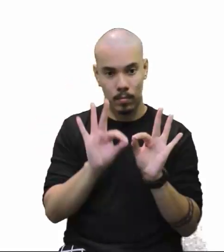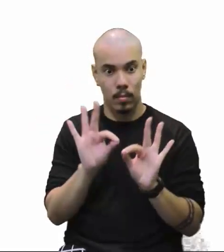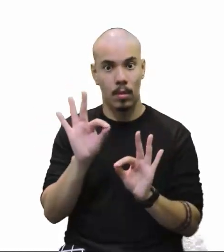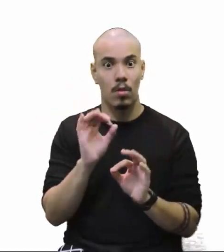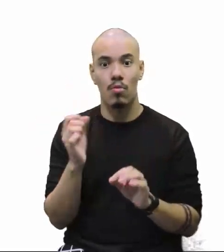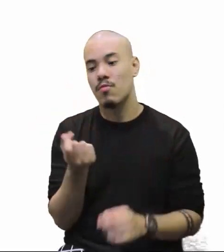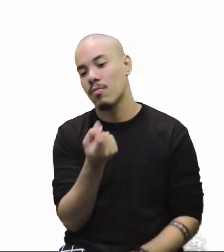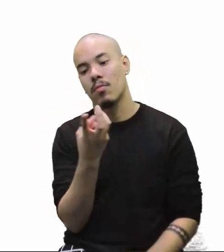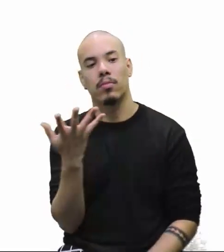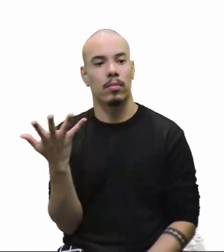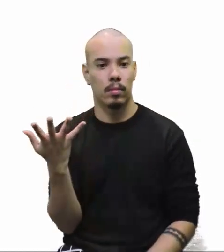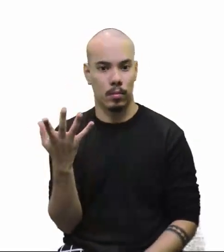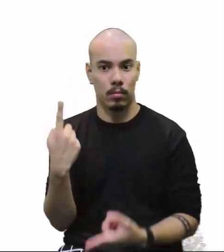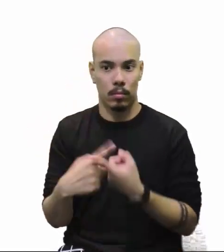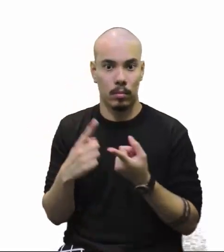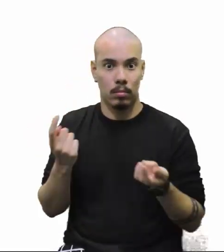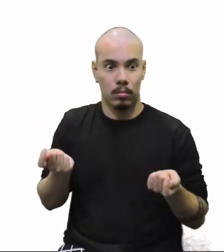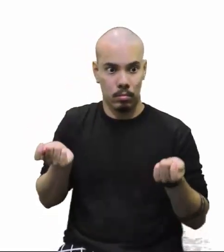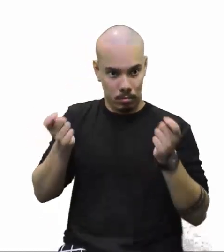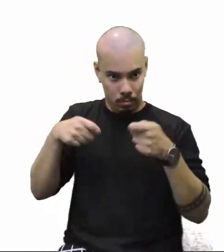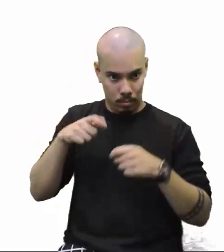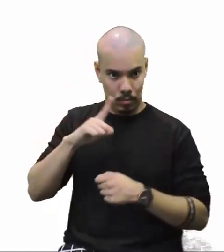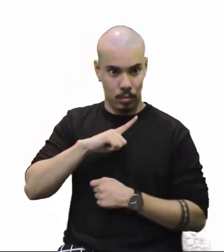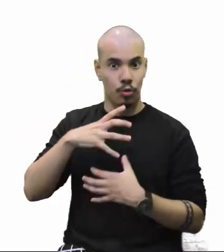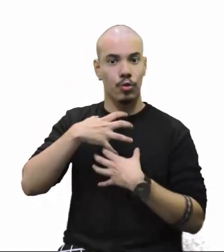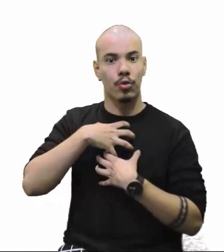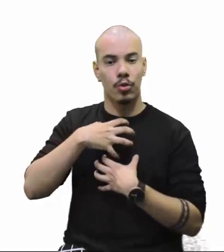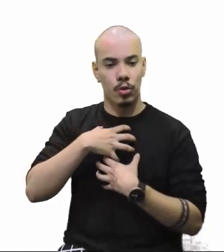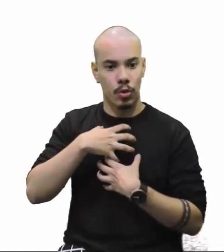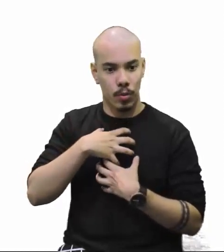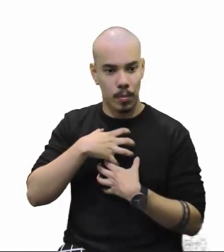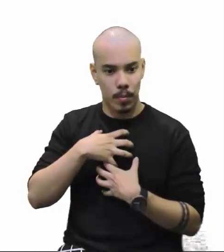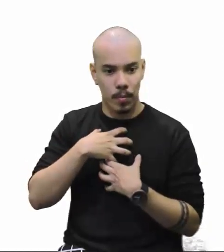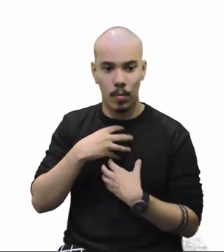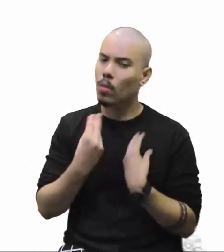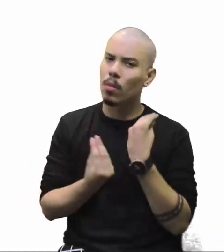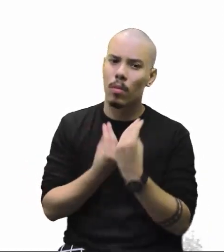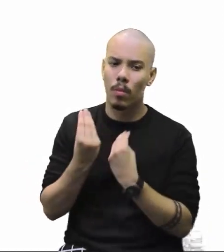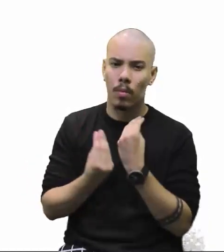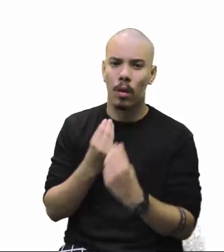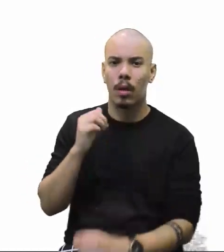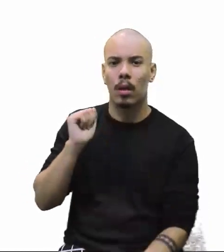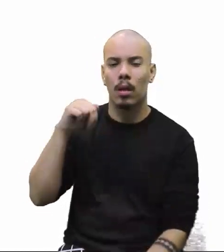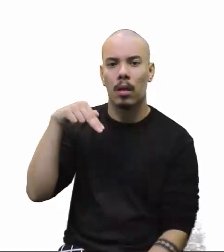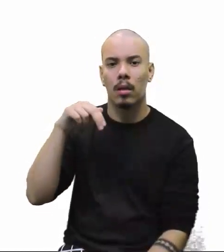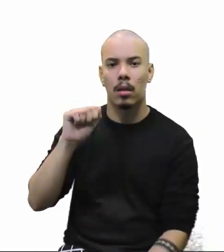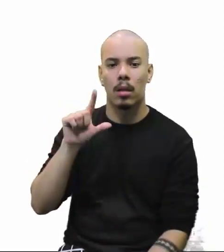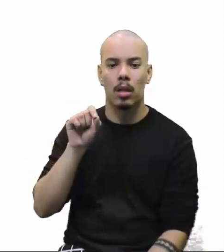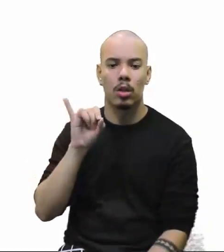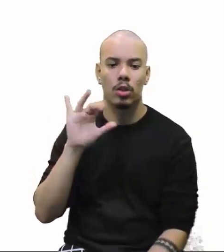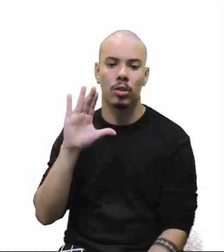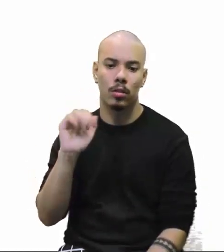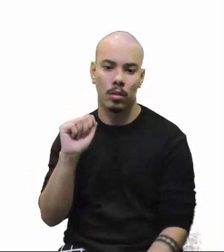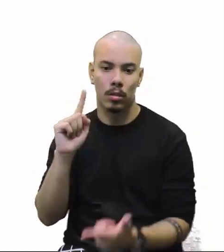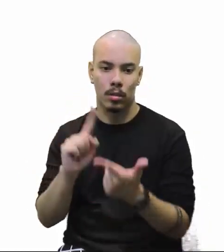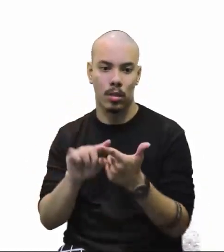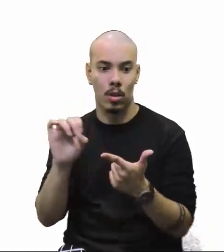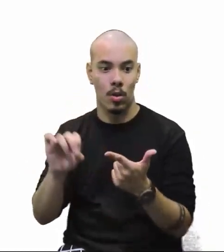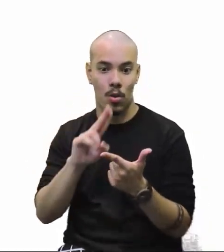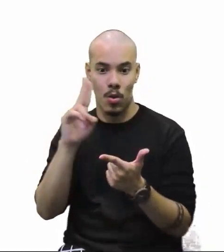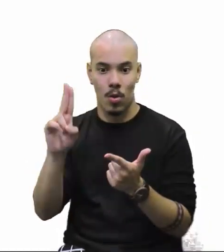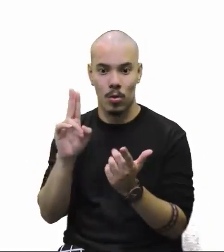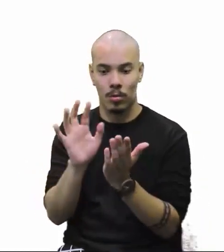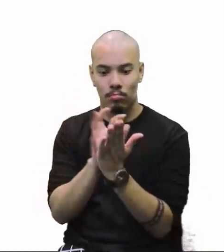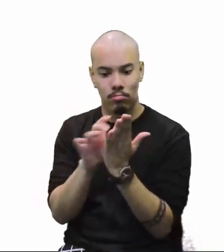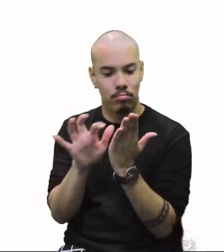valores medidos podem ser obtidos de forma analógica ou digital, aqui, ó,